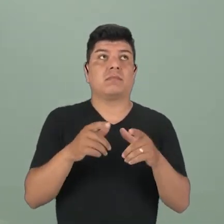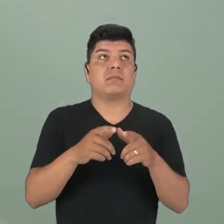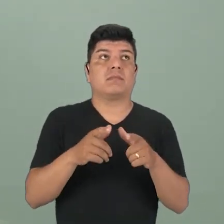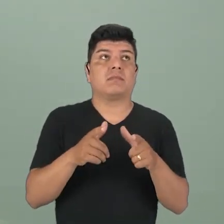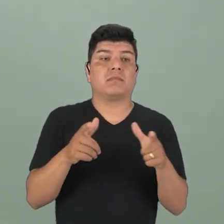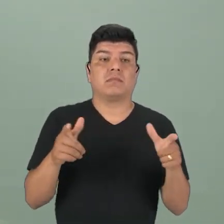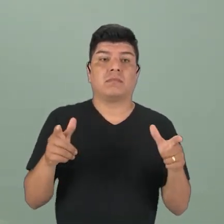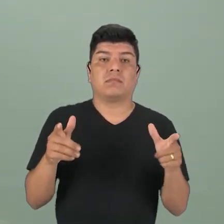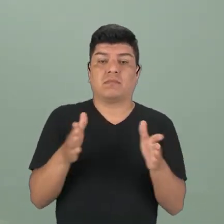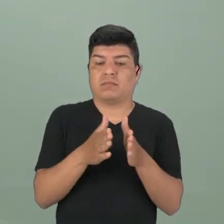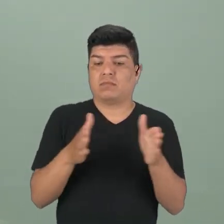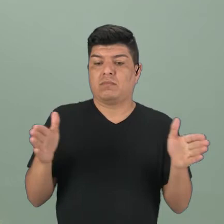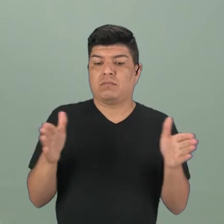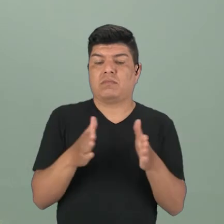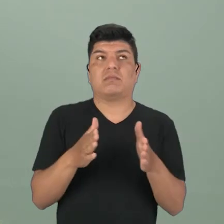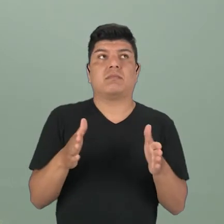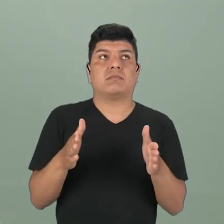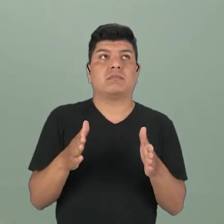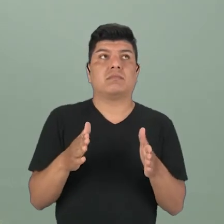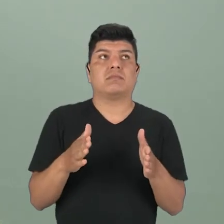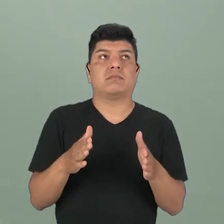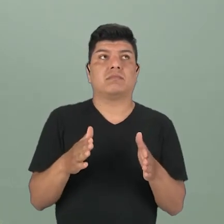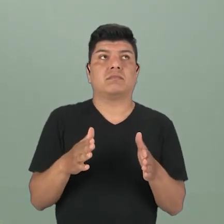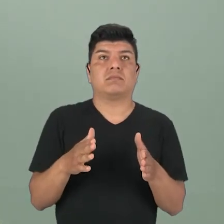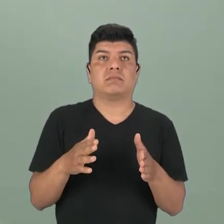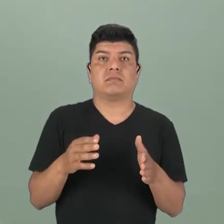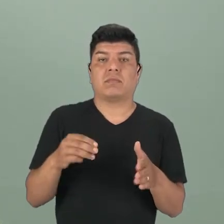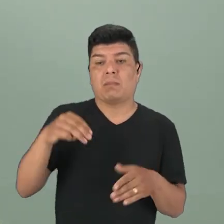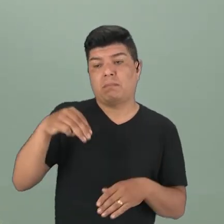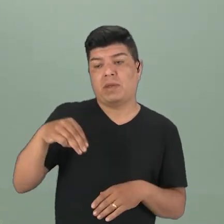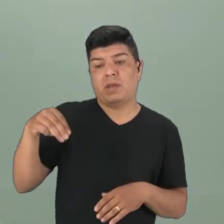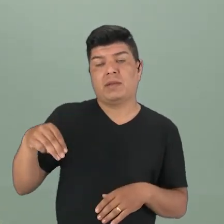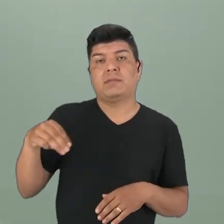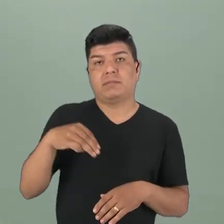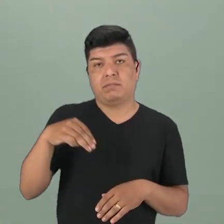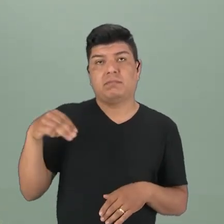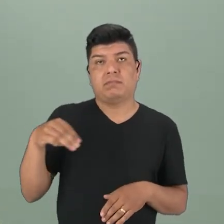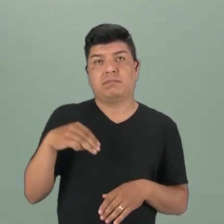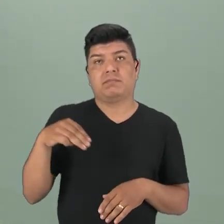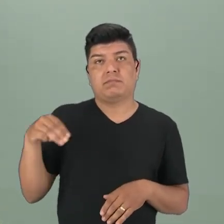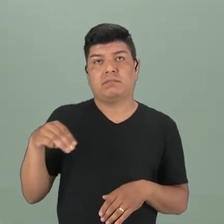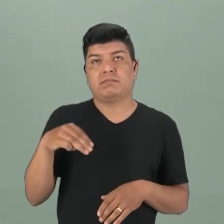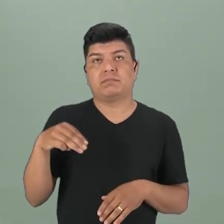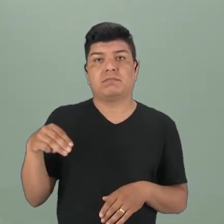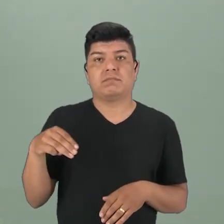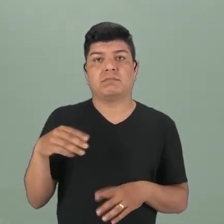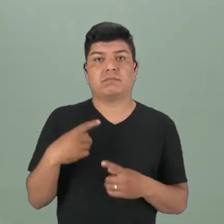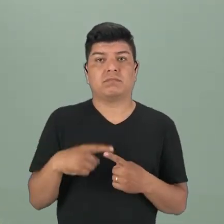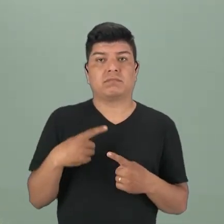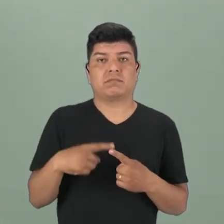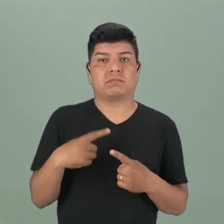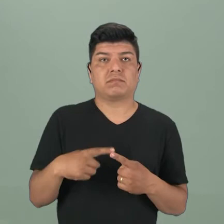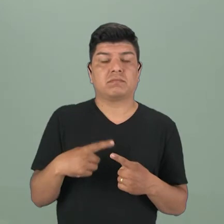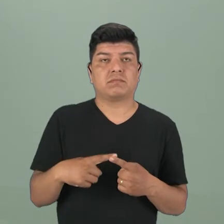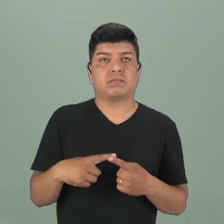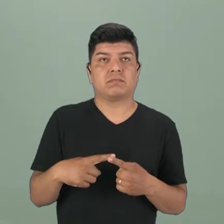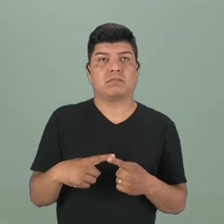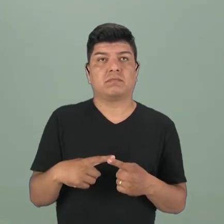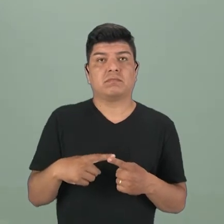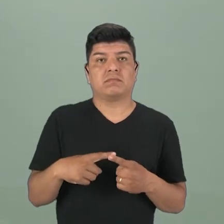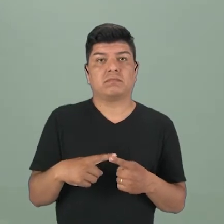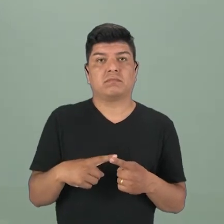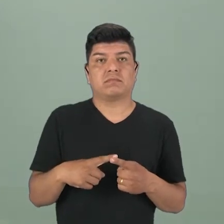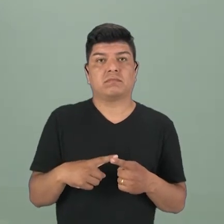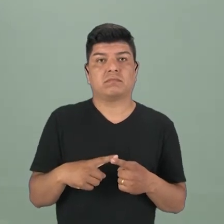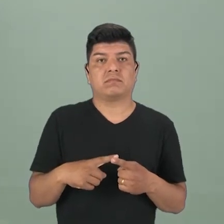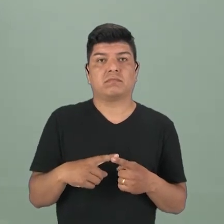a espessura é isso aqui, ó, eu vou falar que é milímetros, ó, é milímetros. Porque eu tô falando da